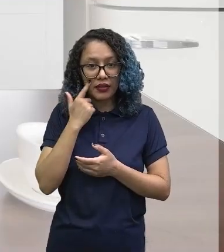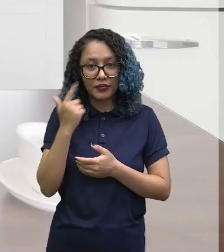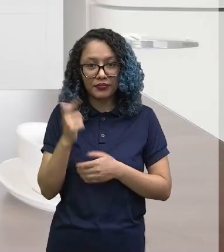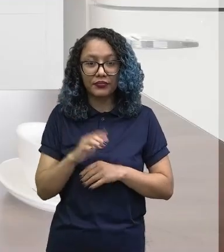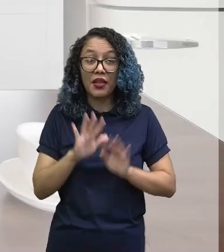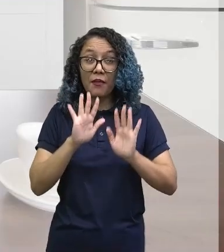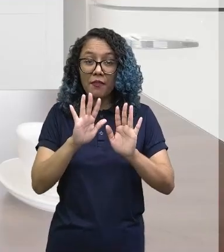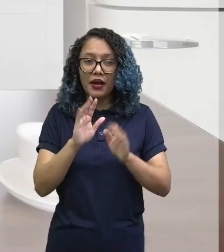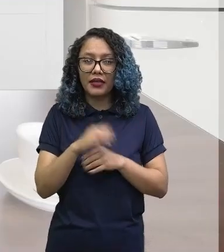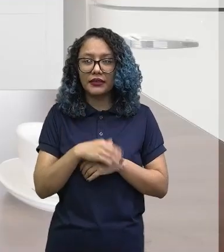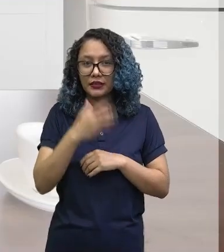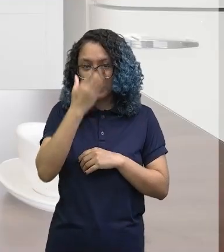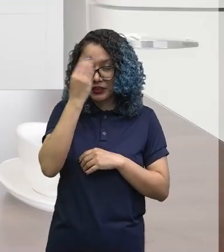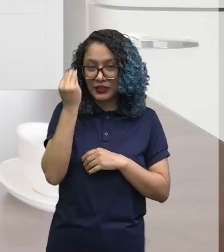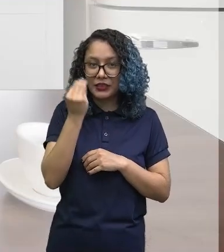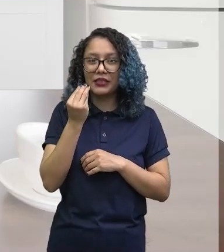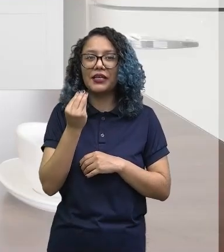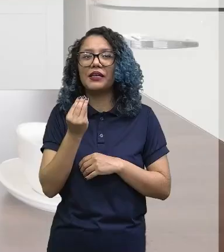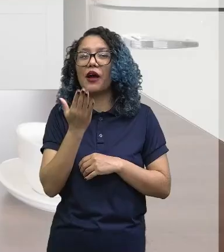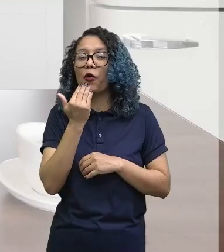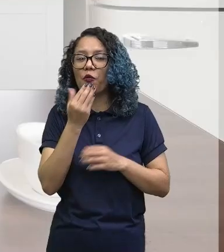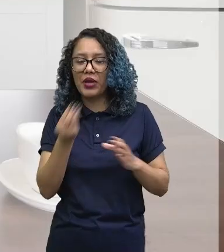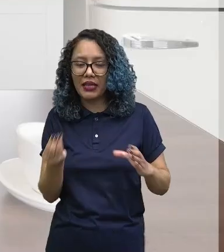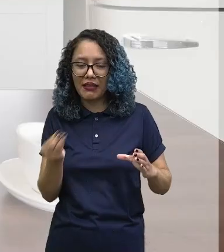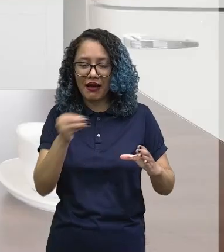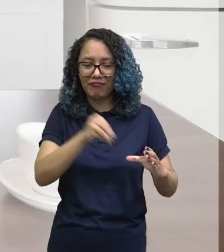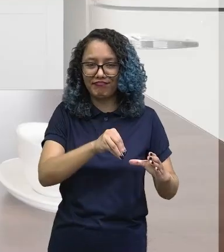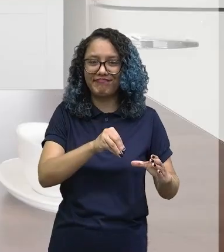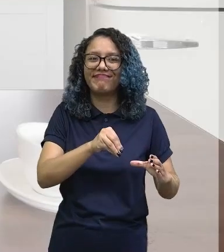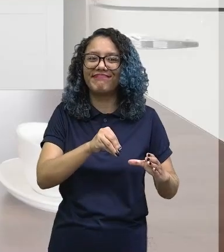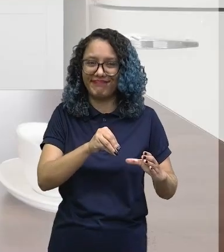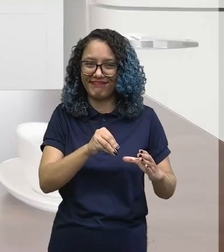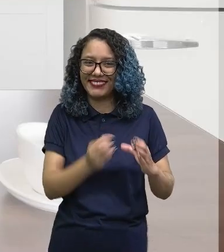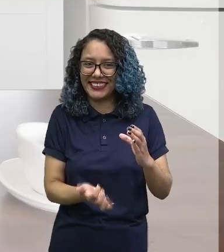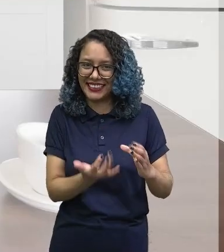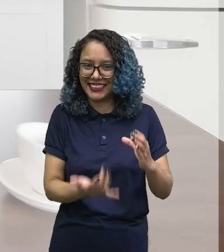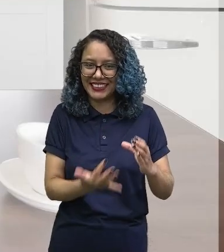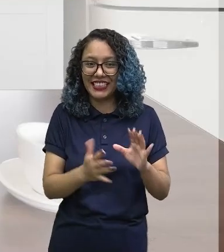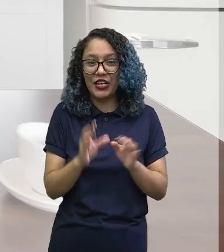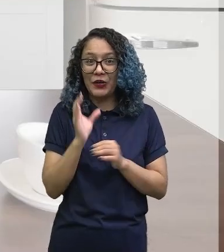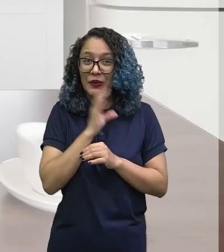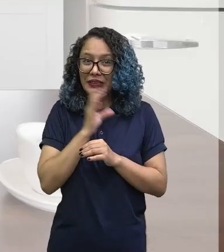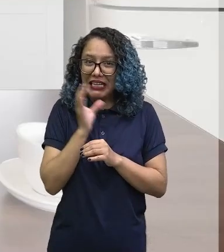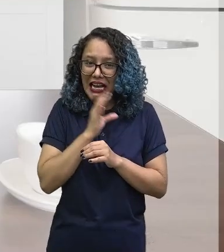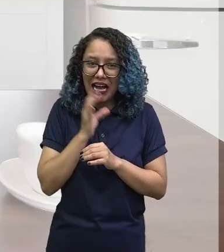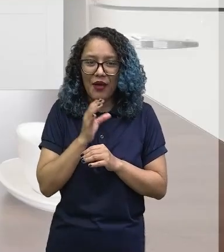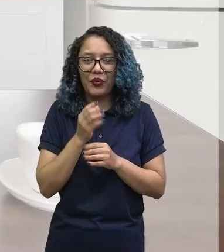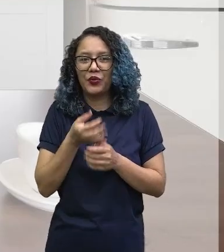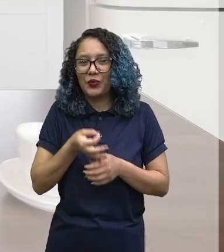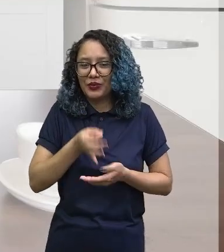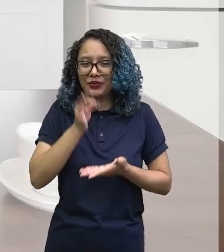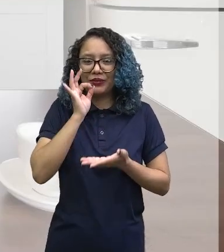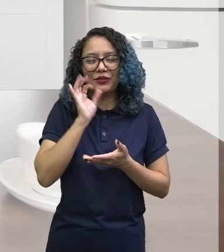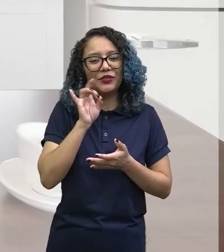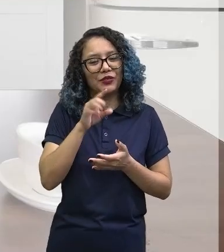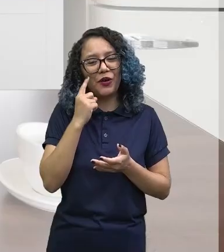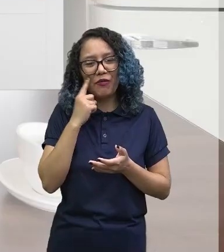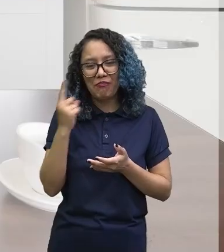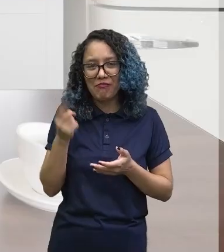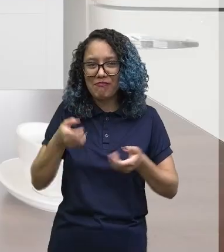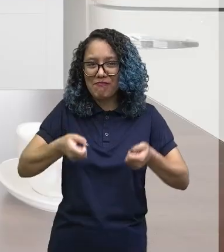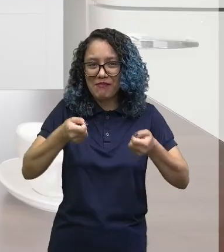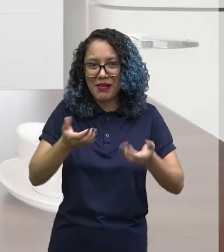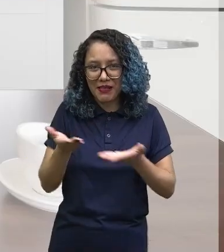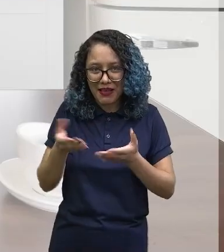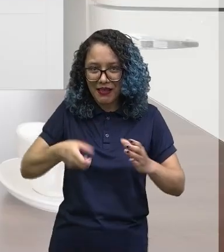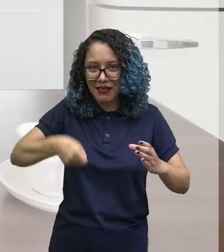de trazer o alimento para cozinhar, porque vim tão apressada para tomar o café e trouxe apenas a frigideira.